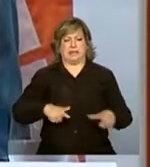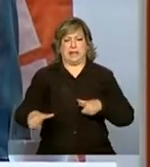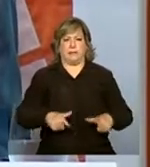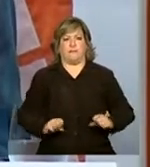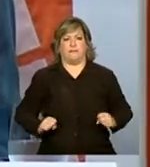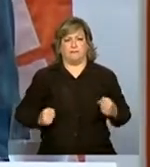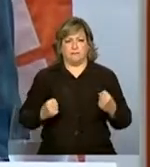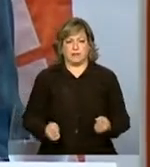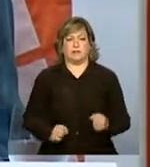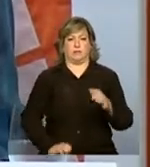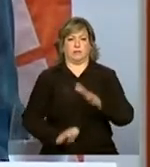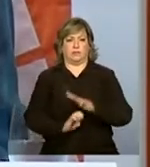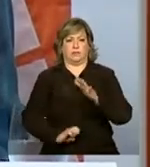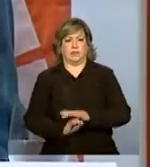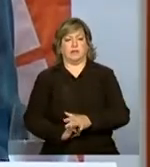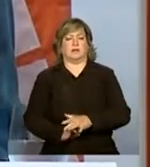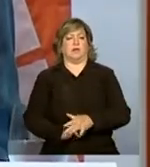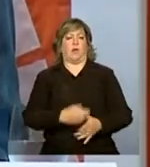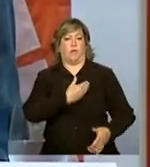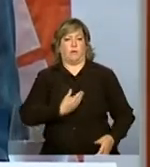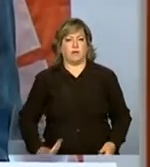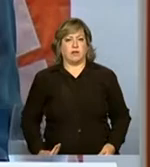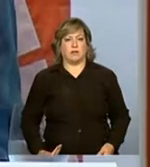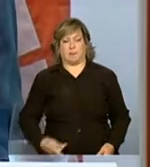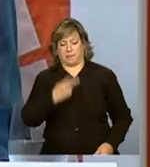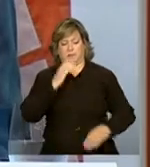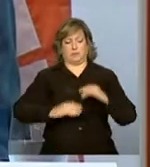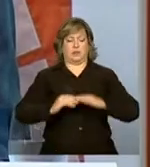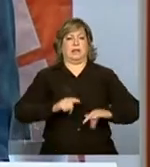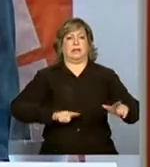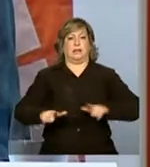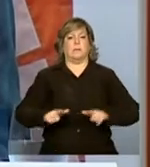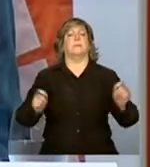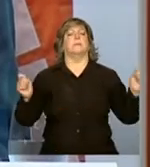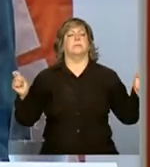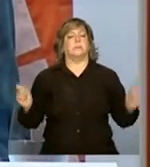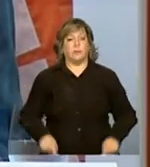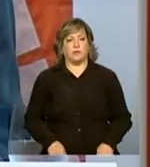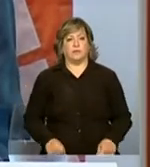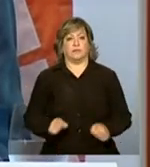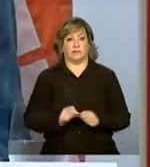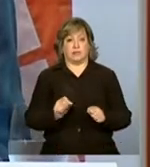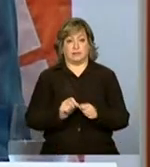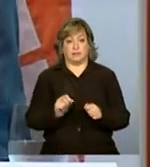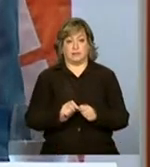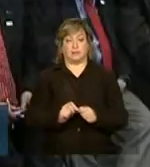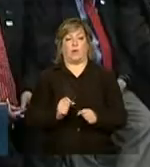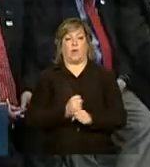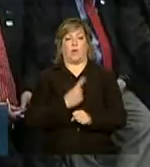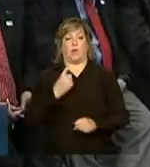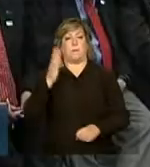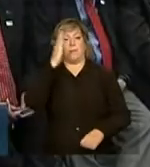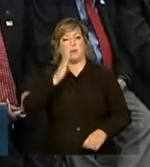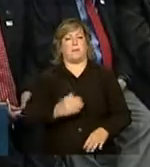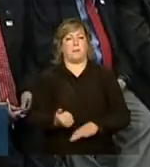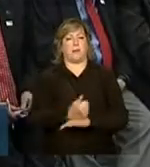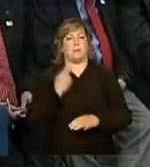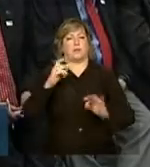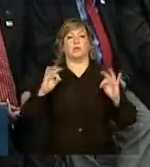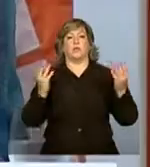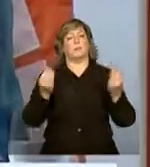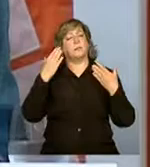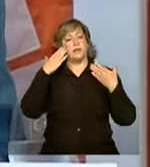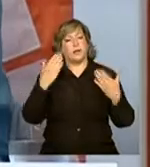afinco, empresários, governo e trabalhadores, seremos capazes de construir um Brasil melhor para todos.